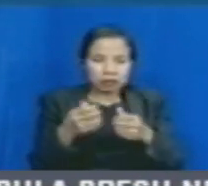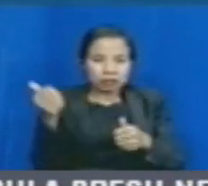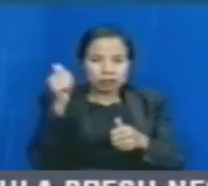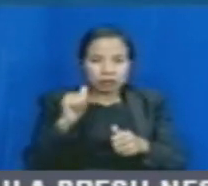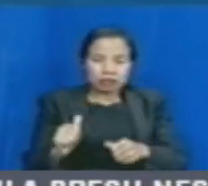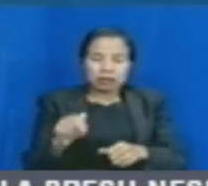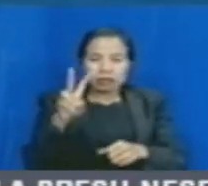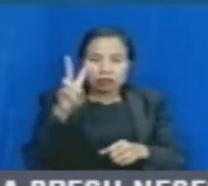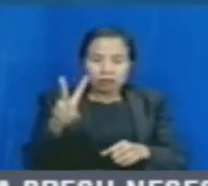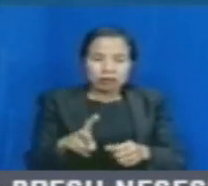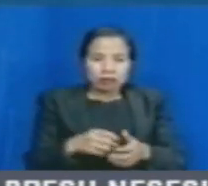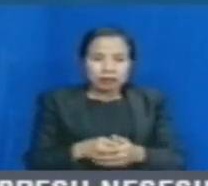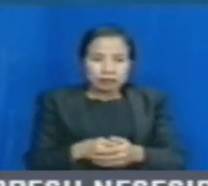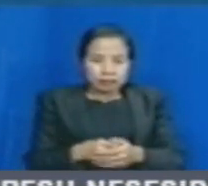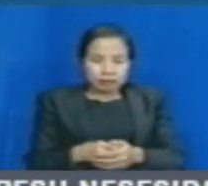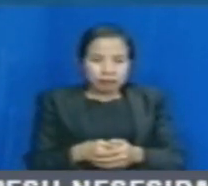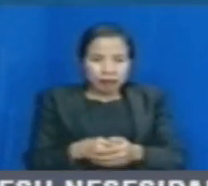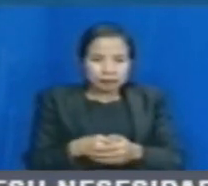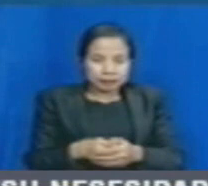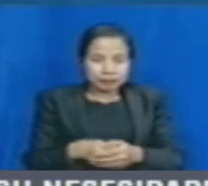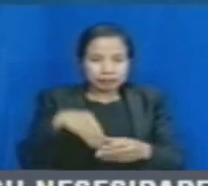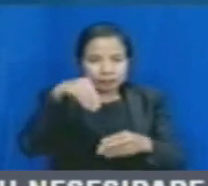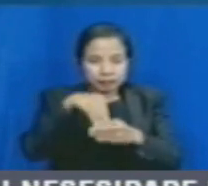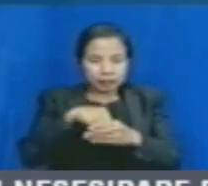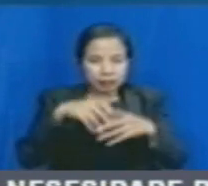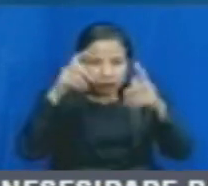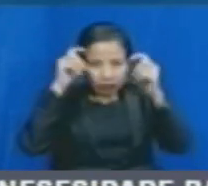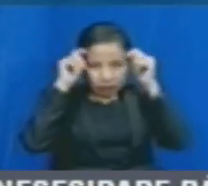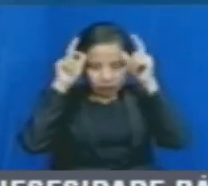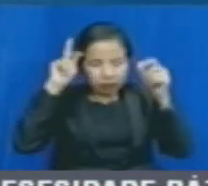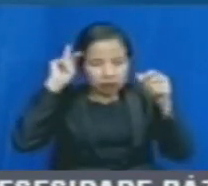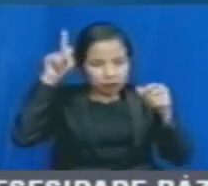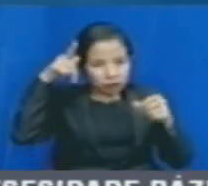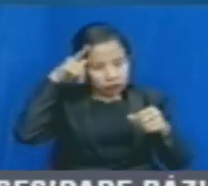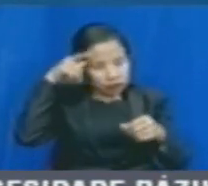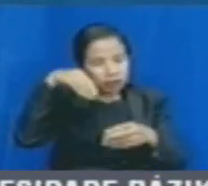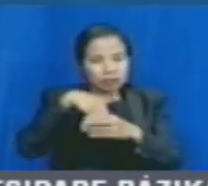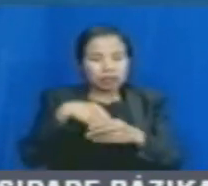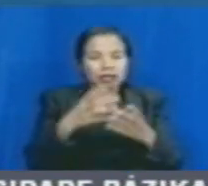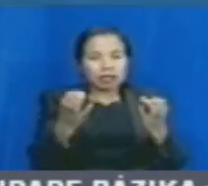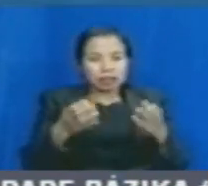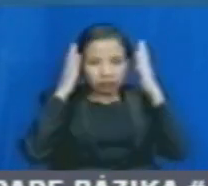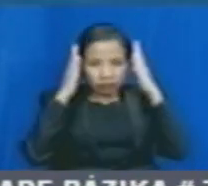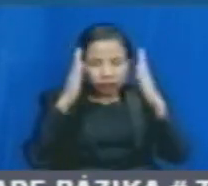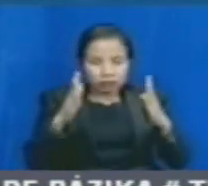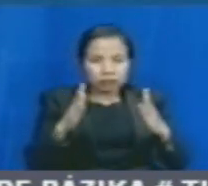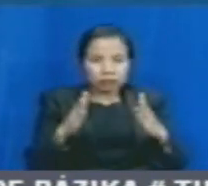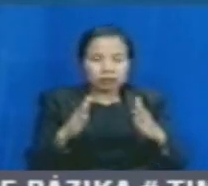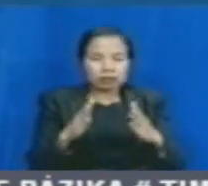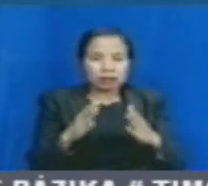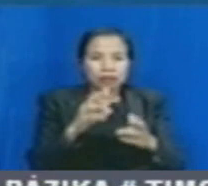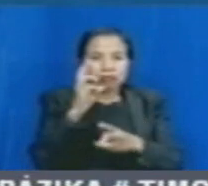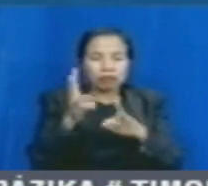Ruane é a parte da Timor-Leste na política externa. Maybe focar focus para a Organização Mundial de